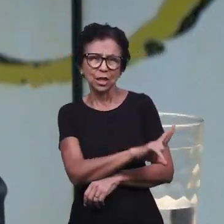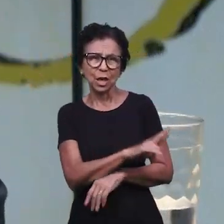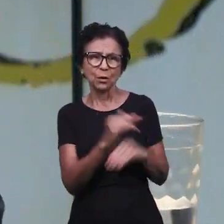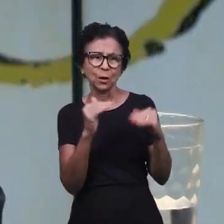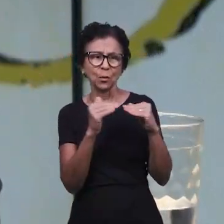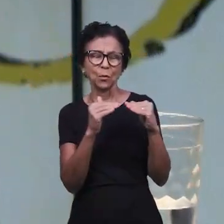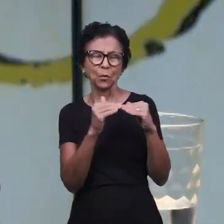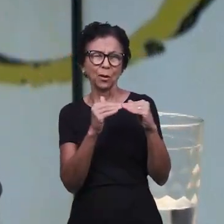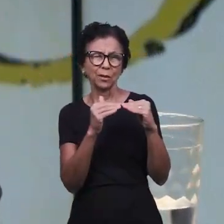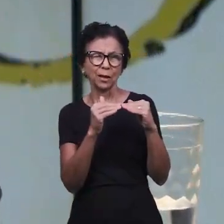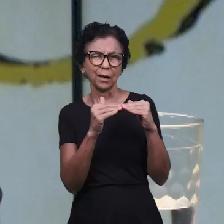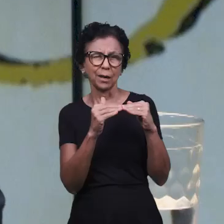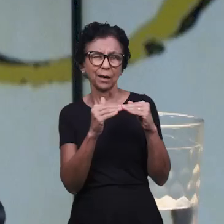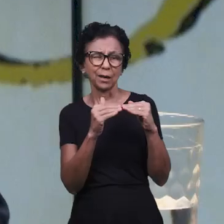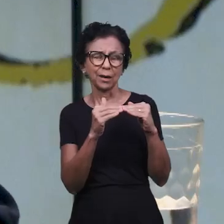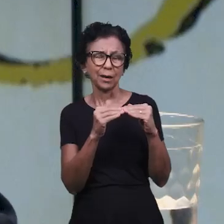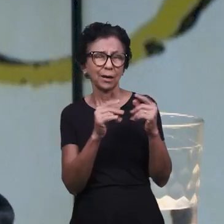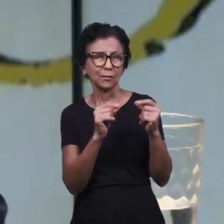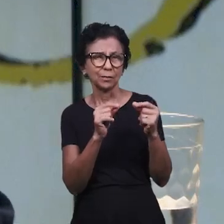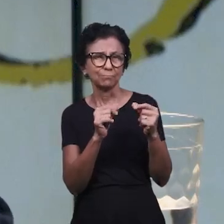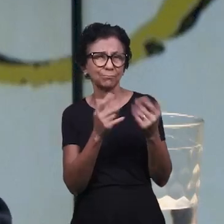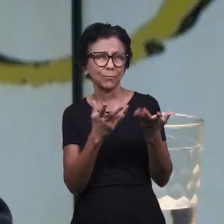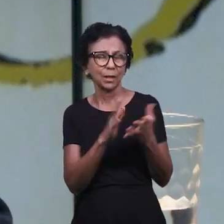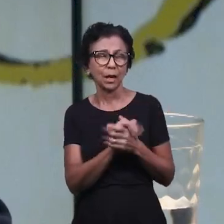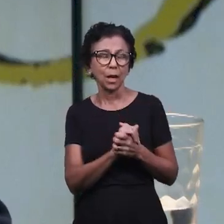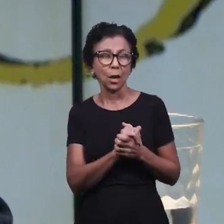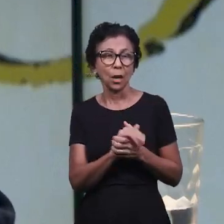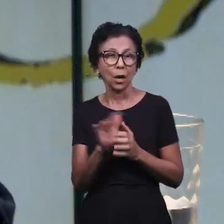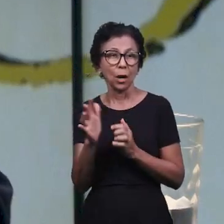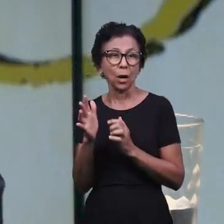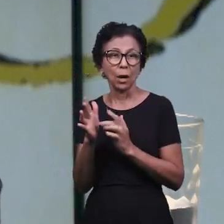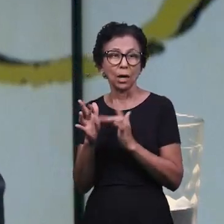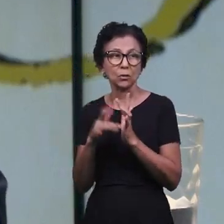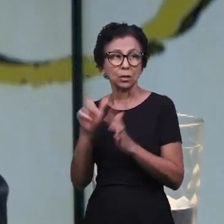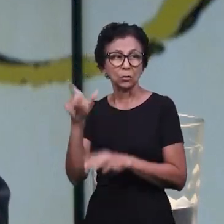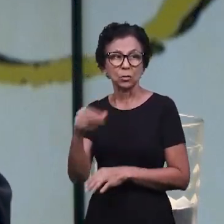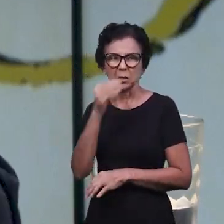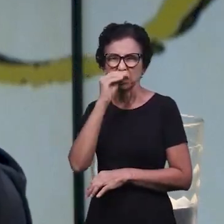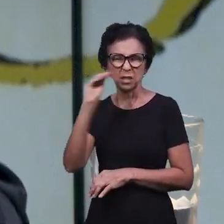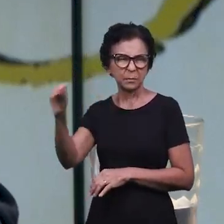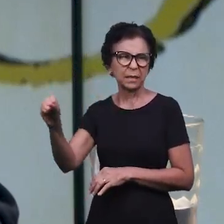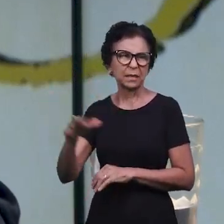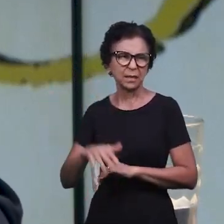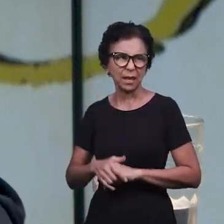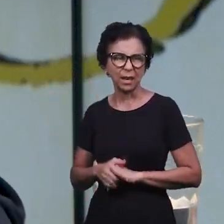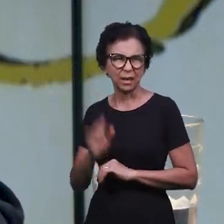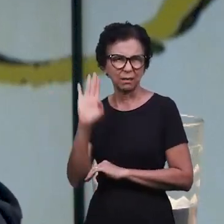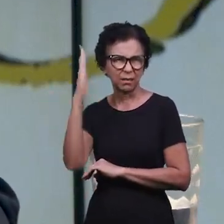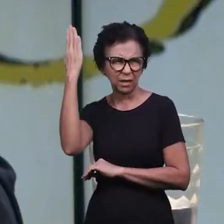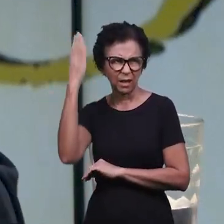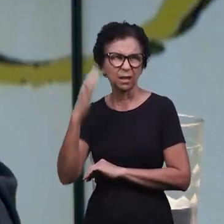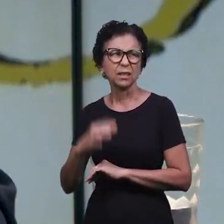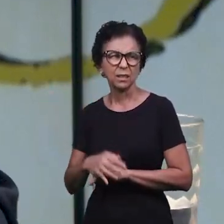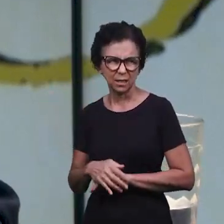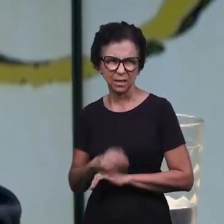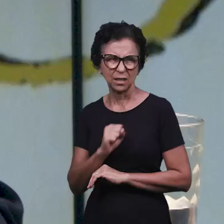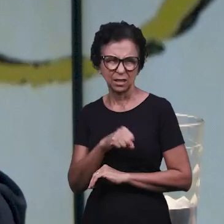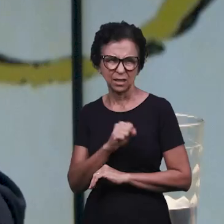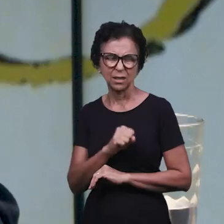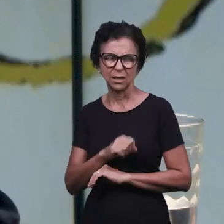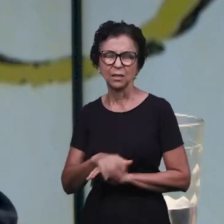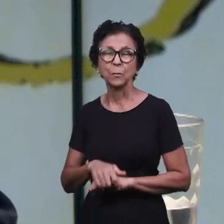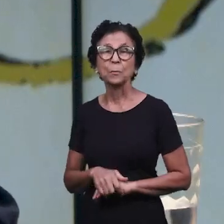Jesus, desprezar Jesus, vender Jesus, trair Jesus. E hoje o que acontece? Todos os que hoje têm qualquer acordo